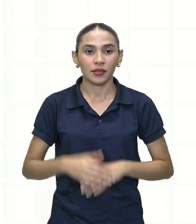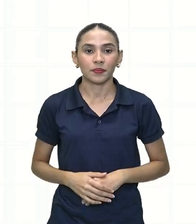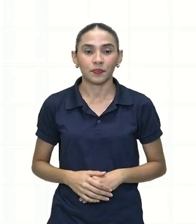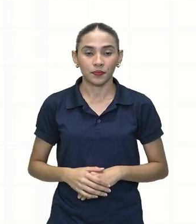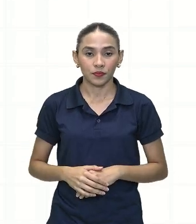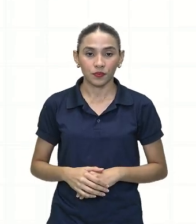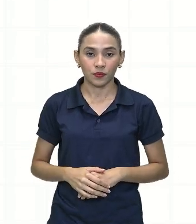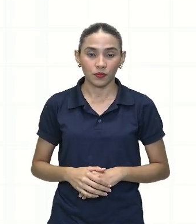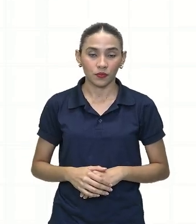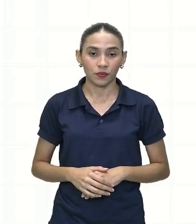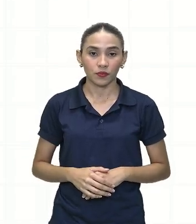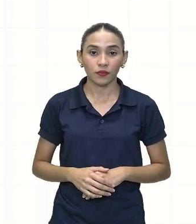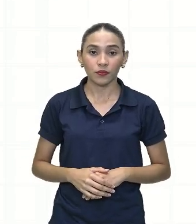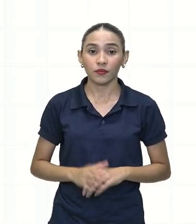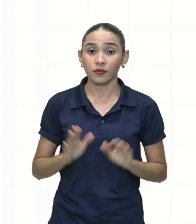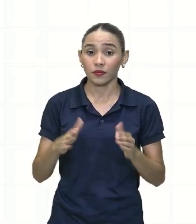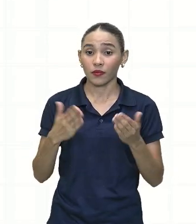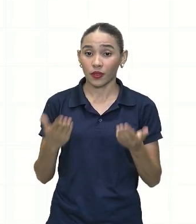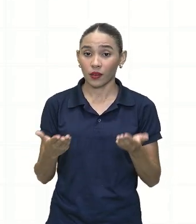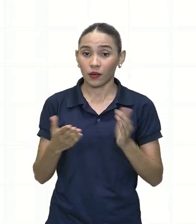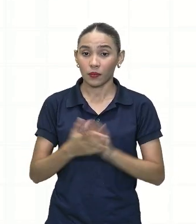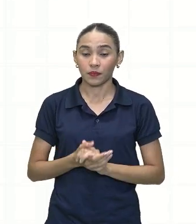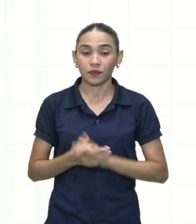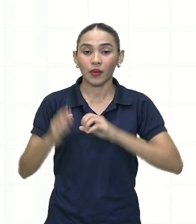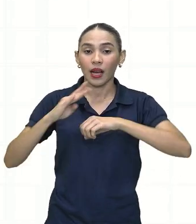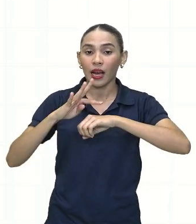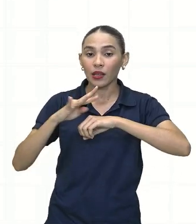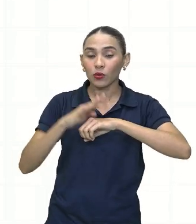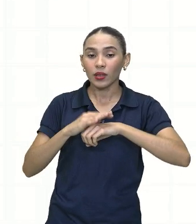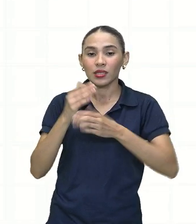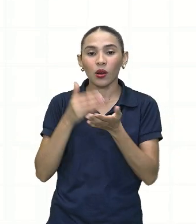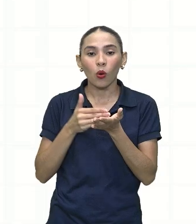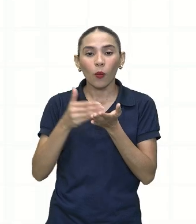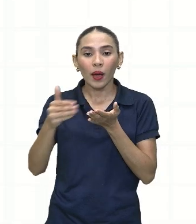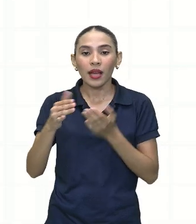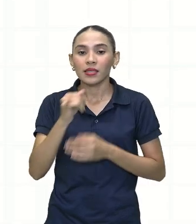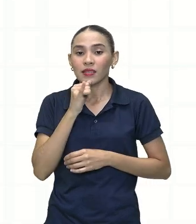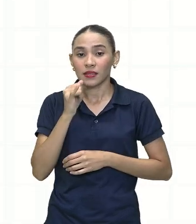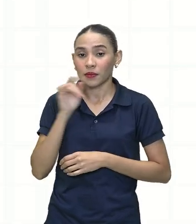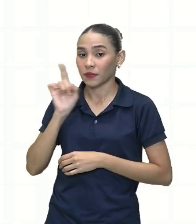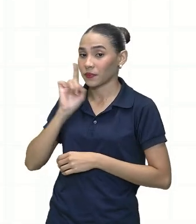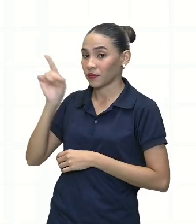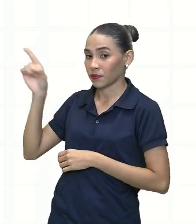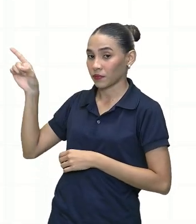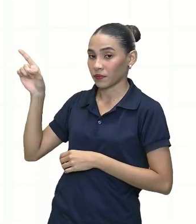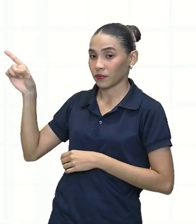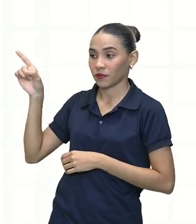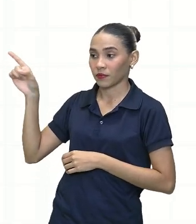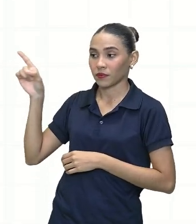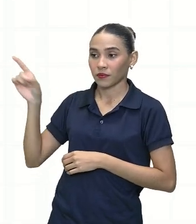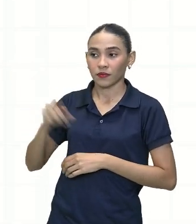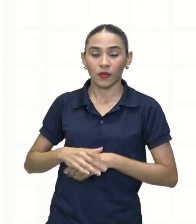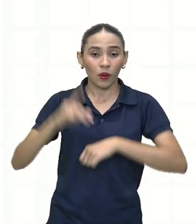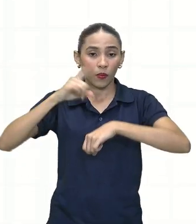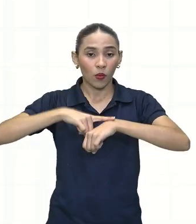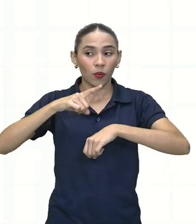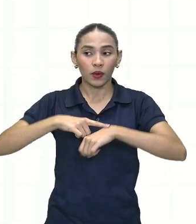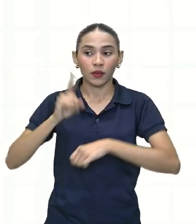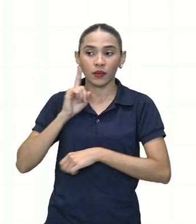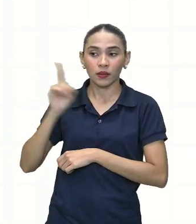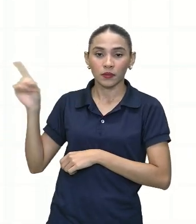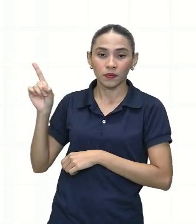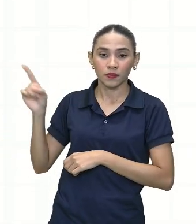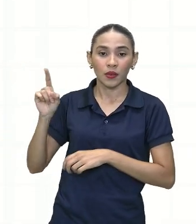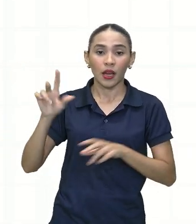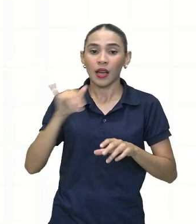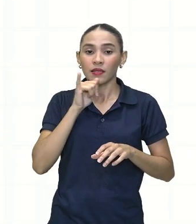né? E aí, a doença, ela se inicia aqui, gente, neste momento. No momento em que o mosquito